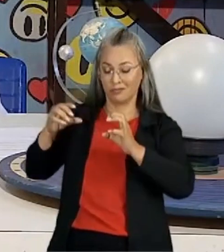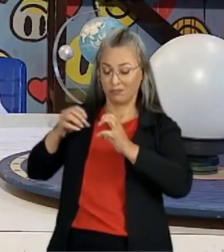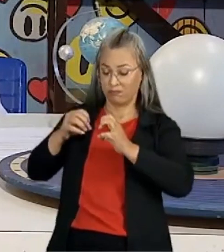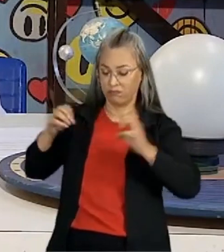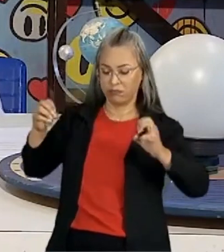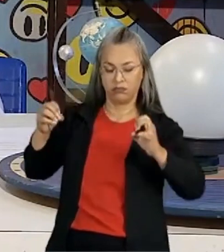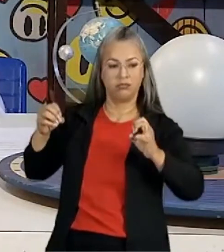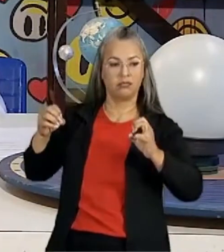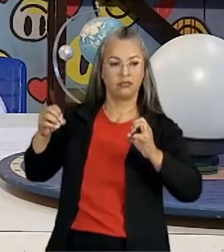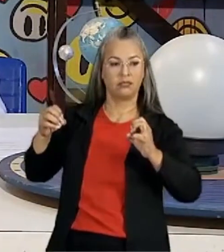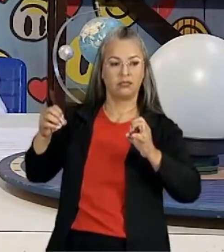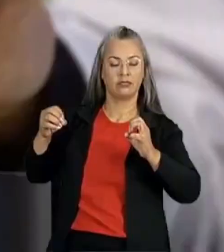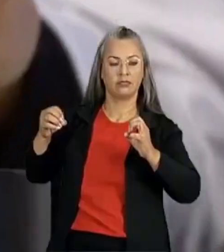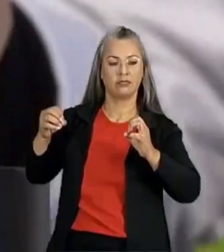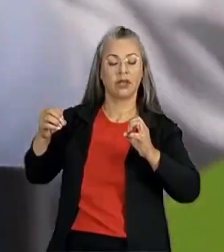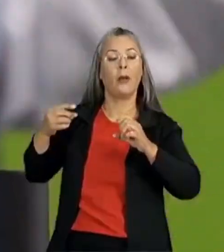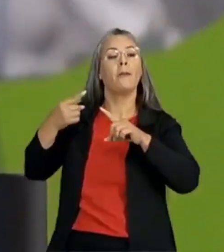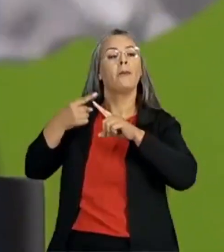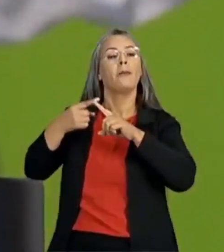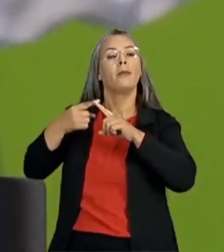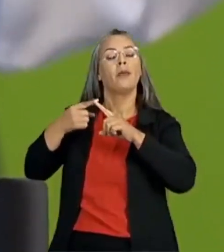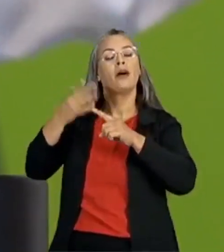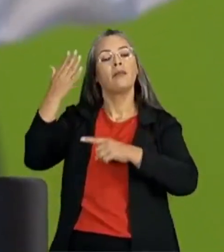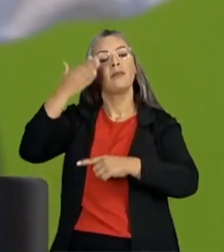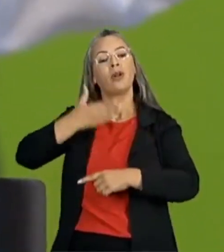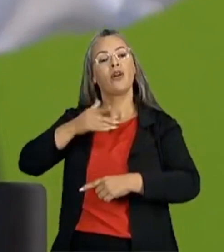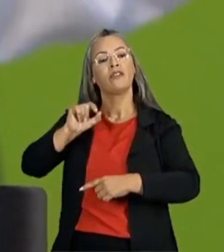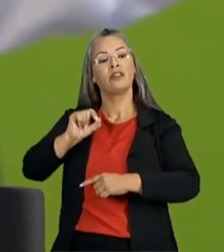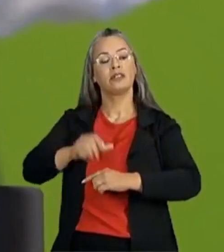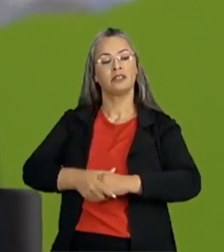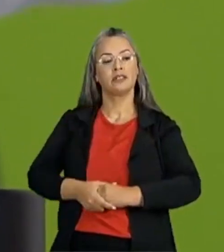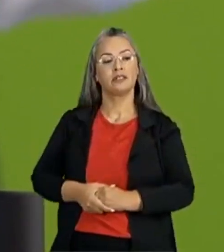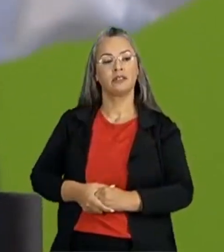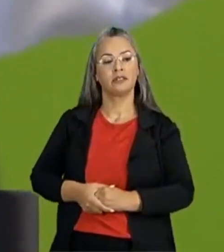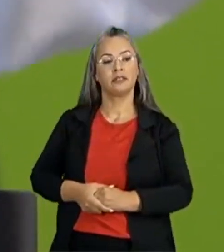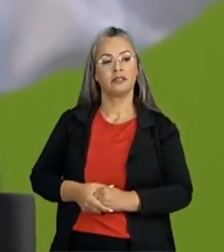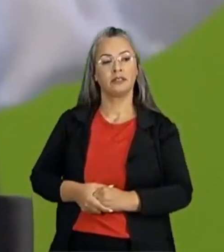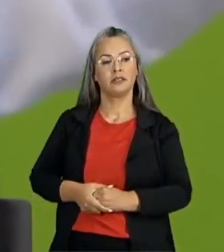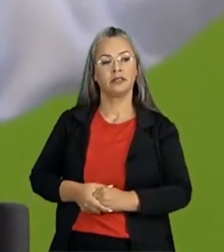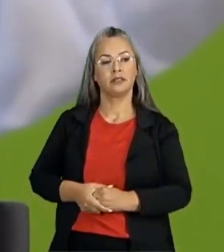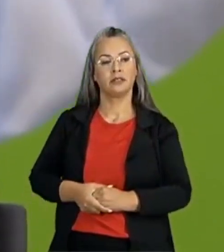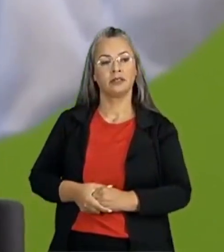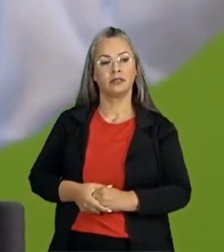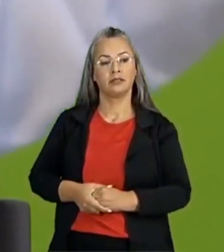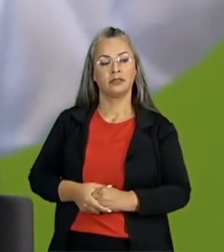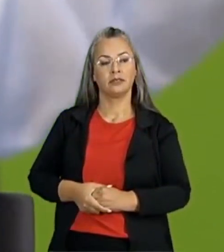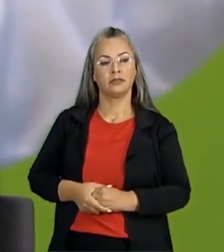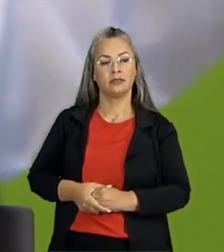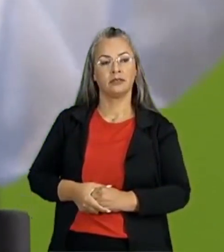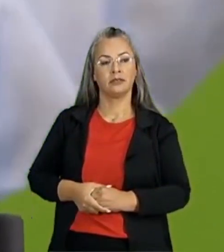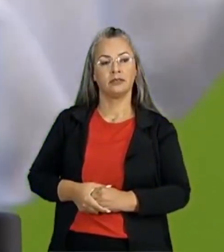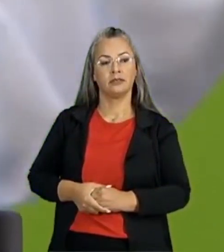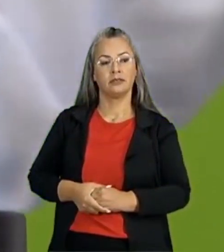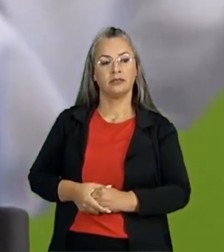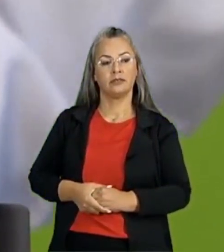idênticos. Então, polos. Posso até soltar, que nem barulho vai fazer? Vai fazer um pouquinho. Não, daí mas vai. Que vai só pum.